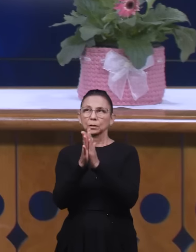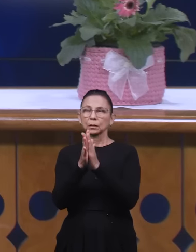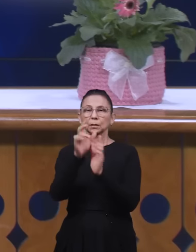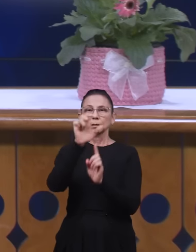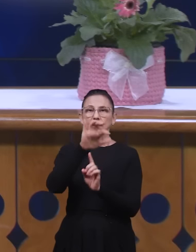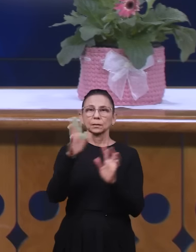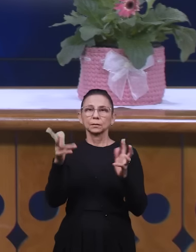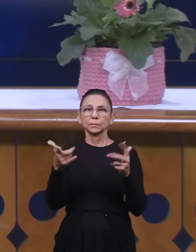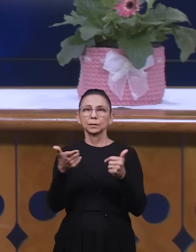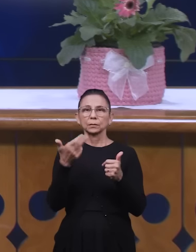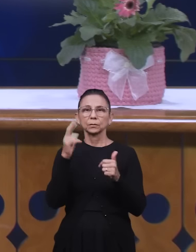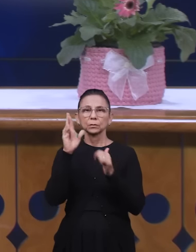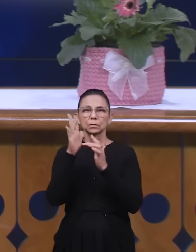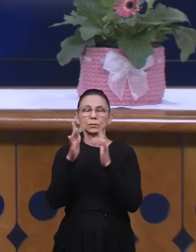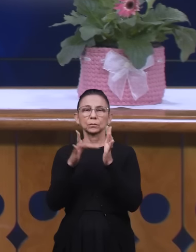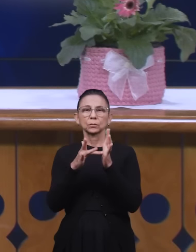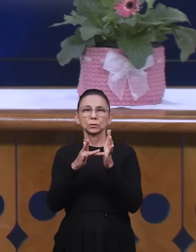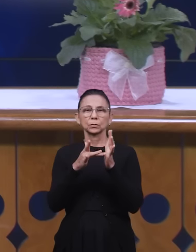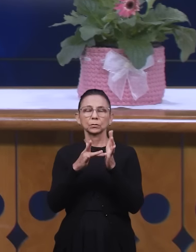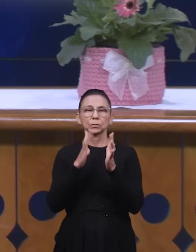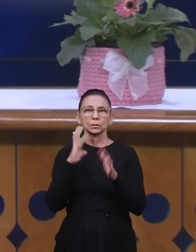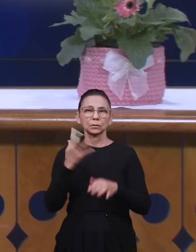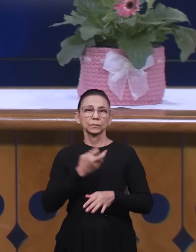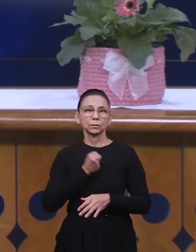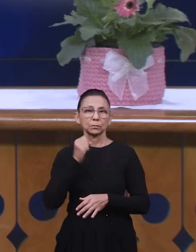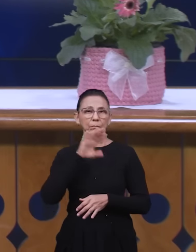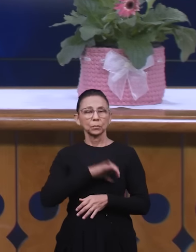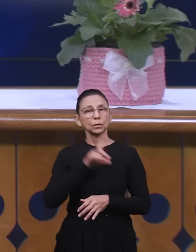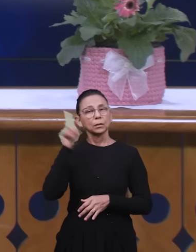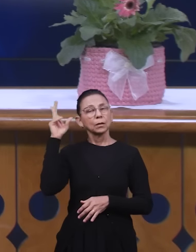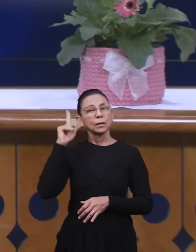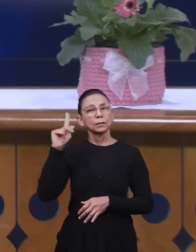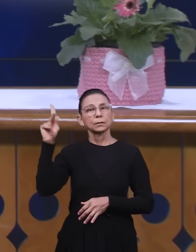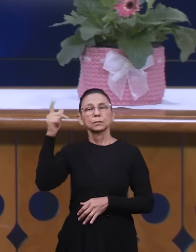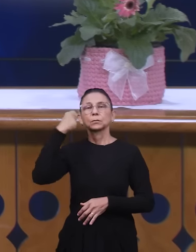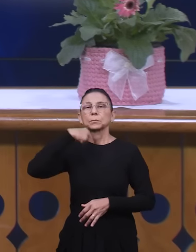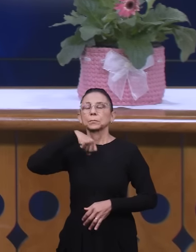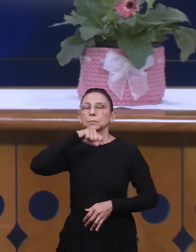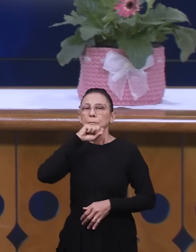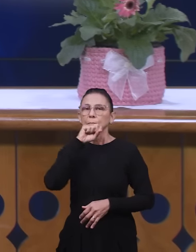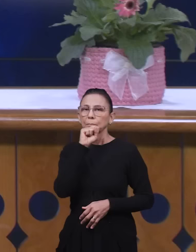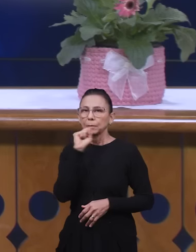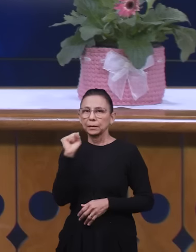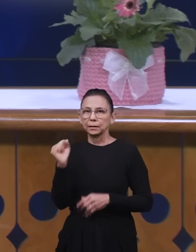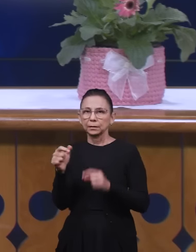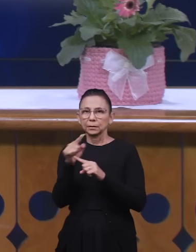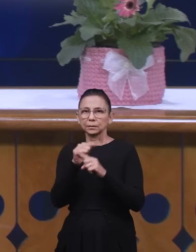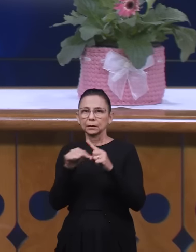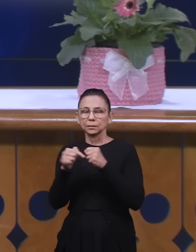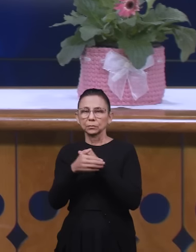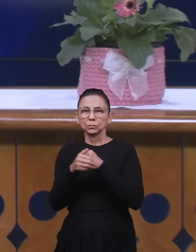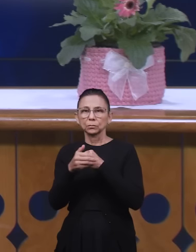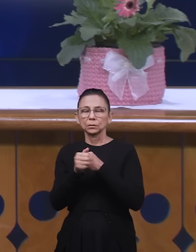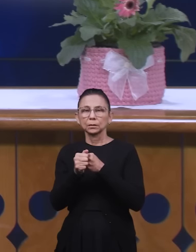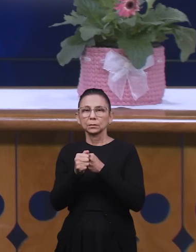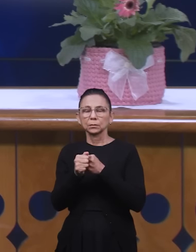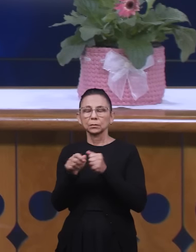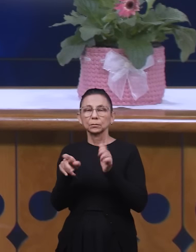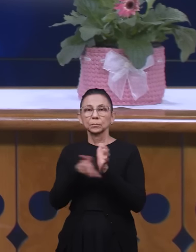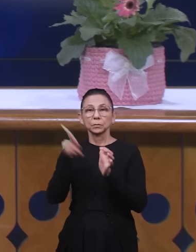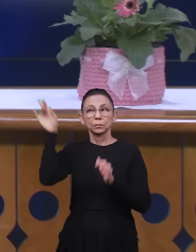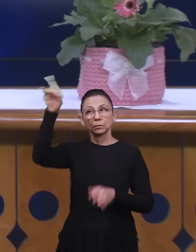maravilhosa do nosso Senhor e Salvador Jesus Cristo, o amor de Deus, o nosso eterno Pai, e as doces santas consolações,